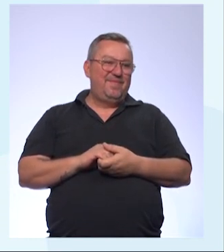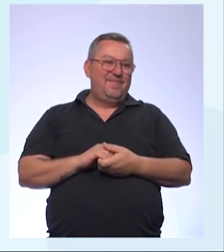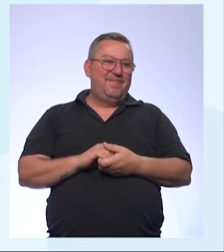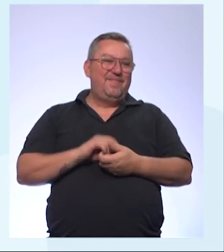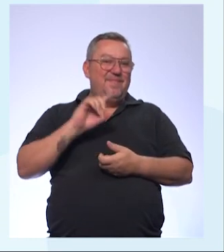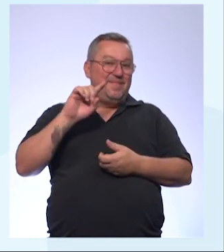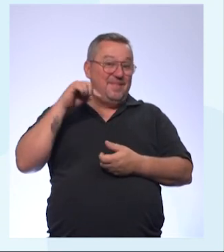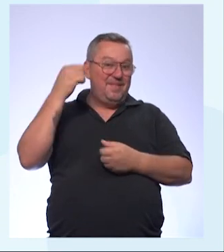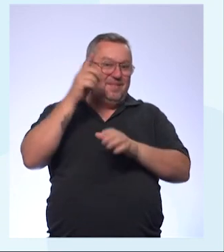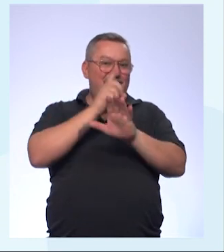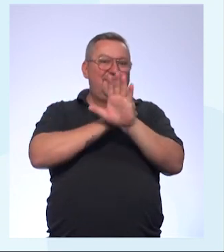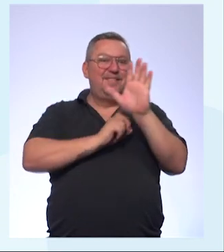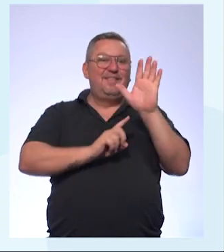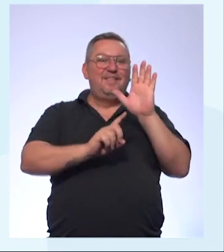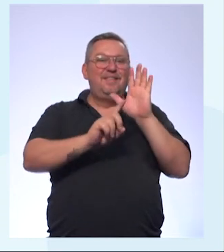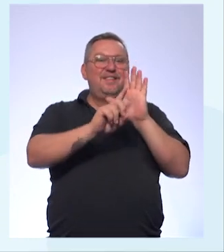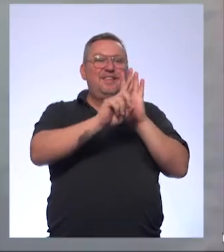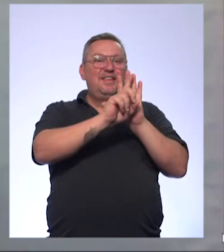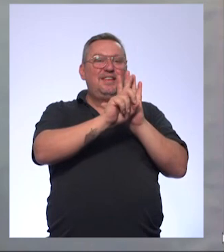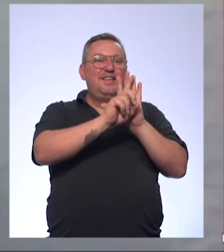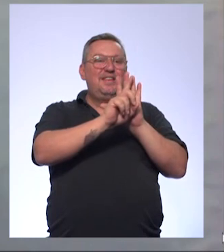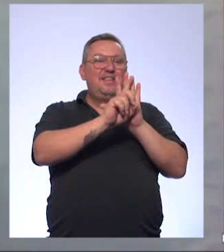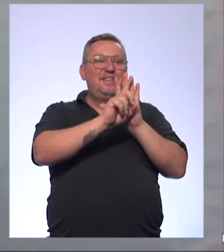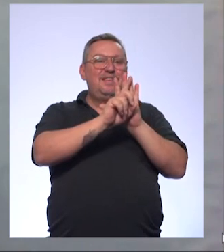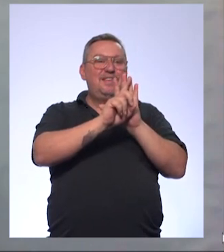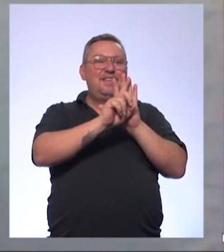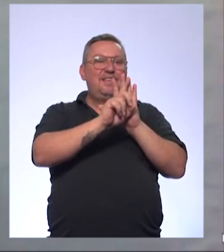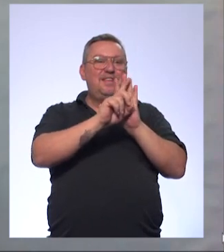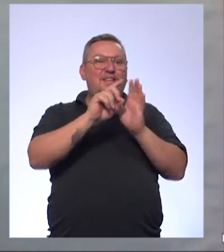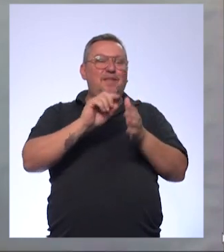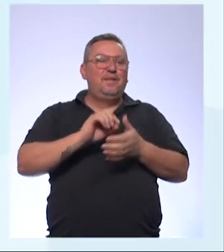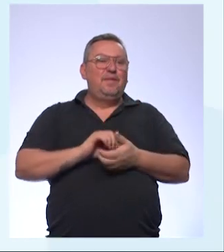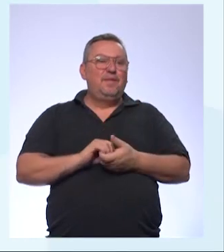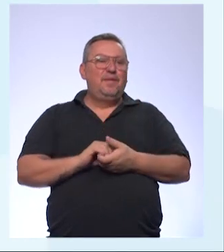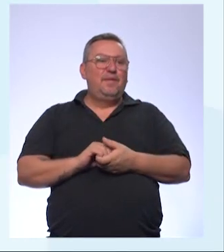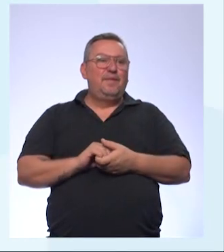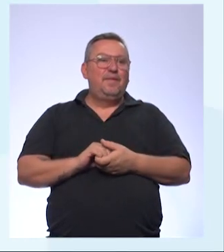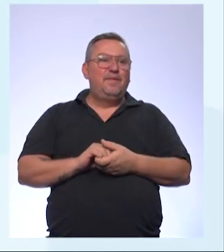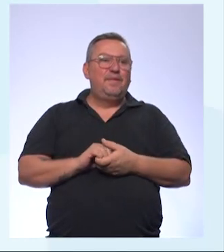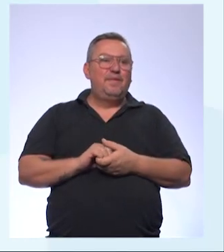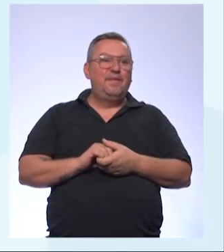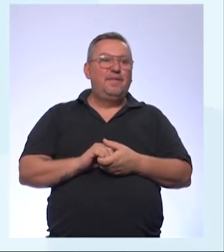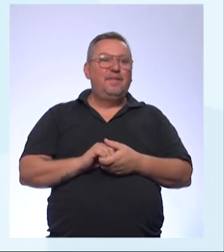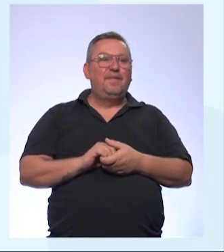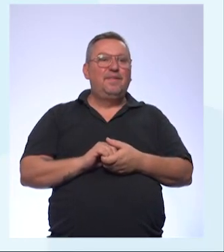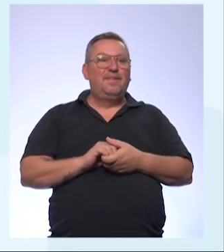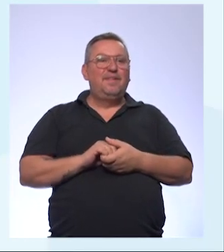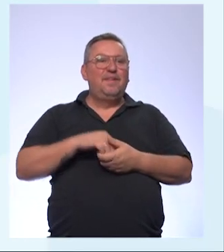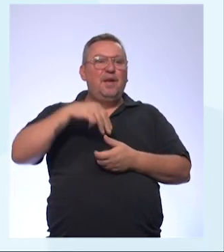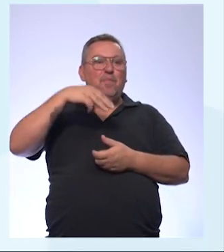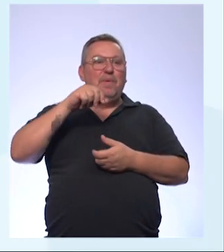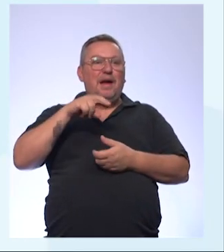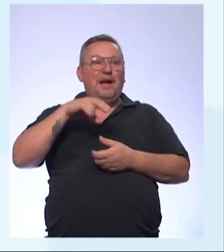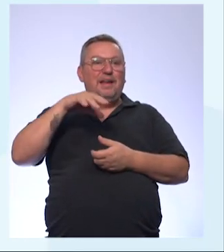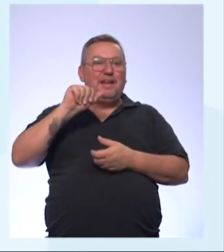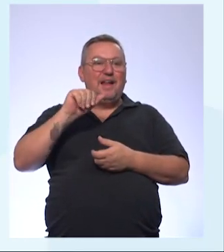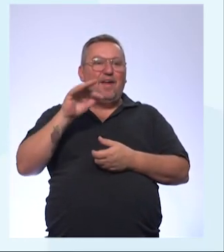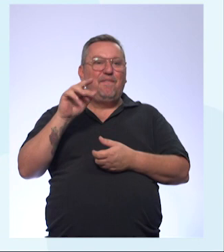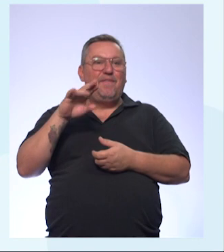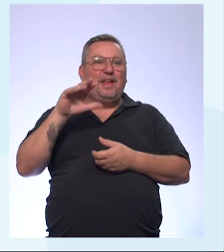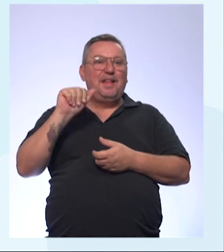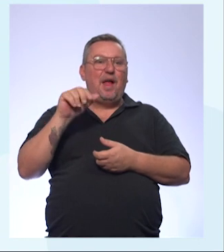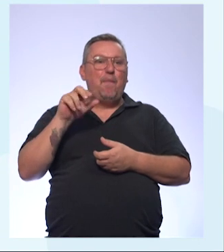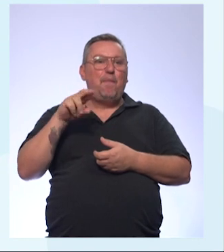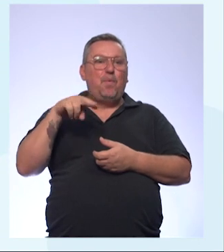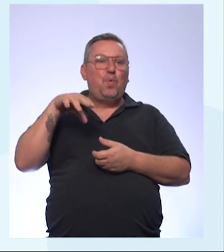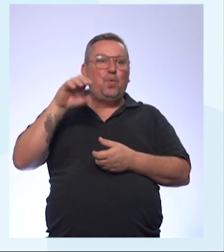Próximo protagonista, nós temos aí, vamos ver qual é o nosso próximo protagonista. Olha que